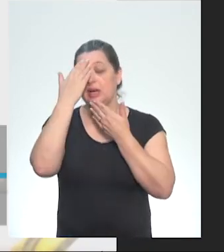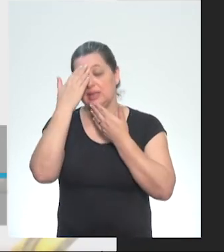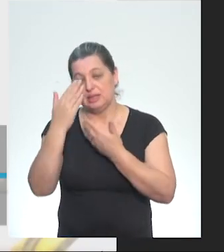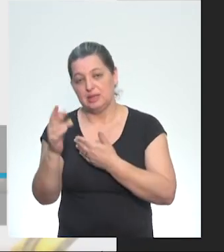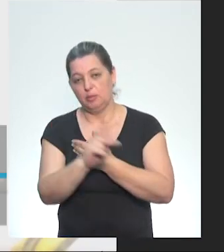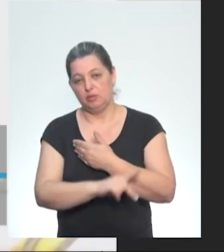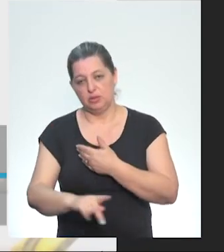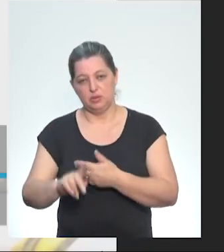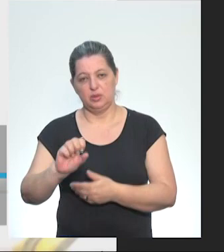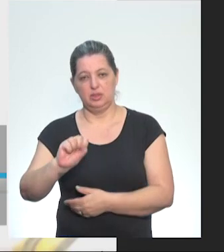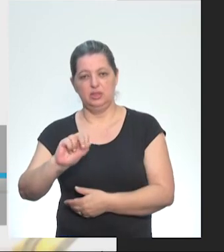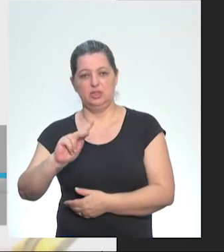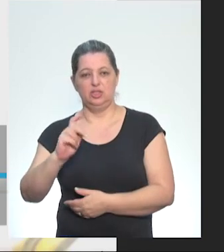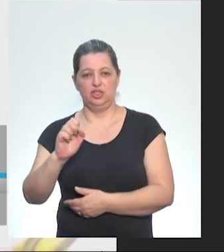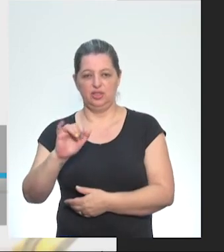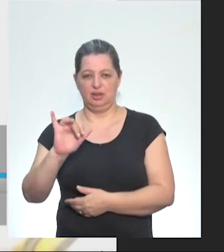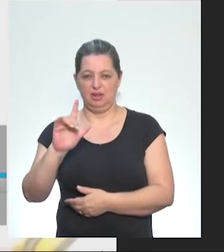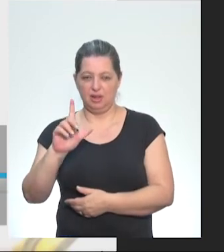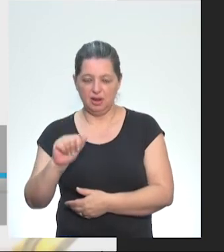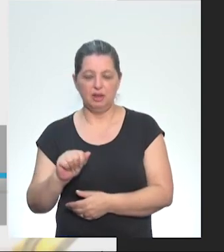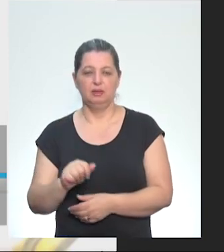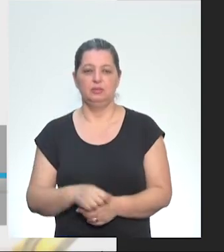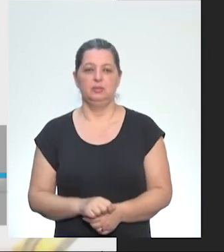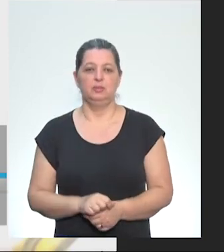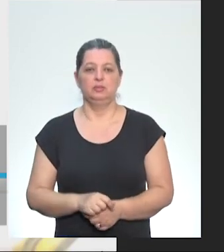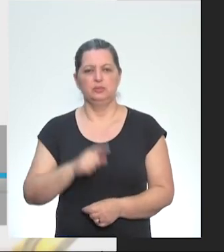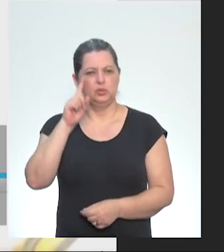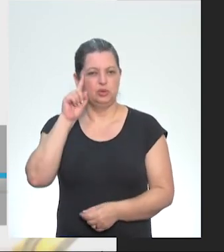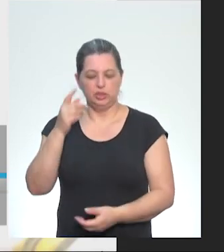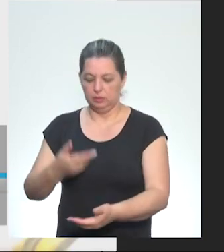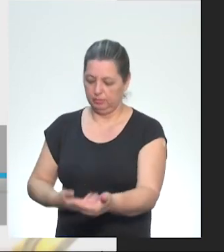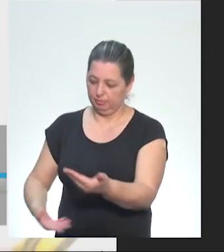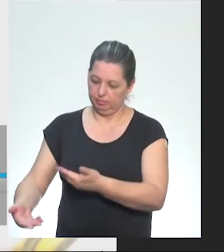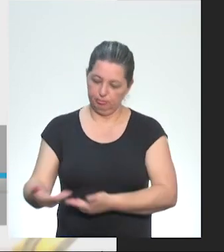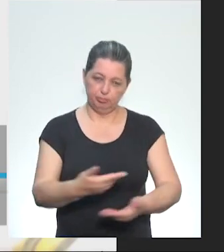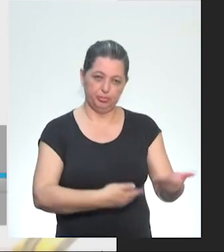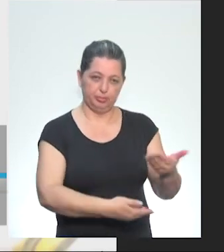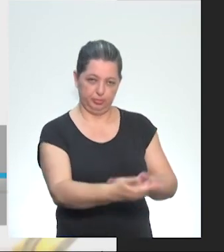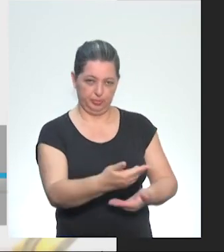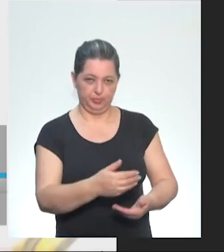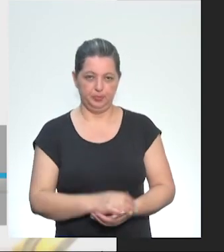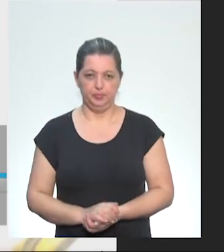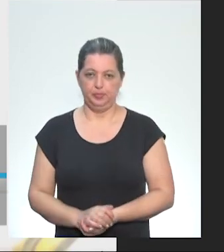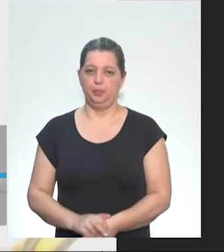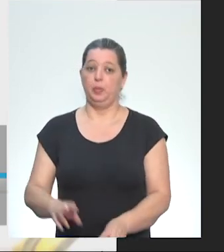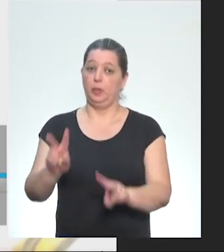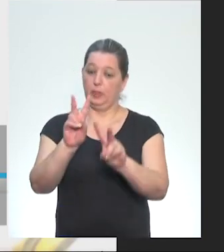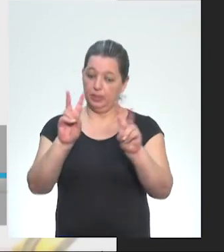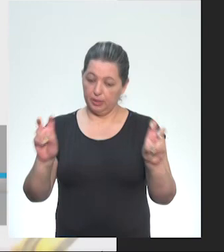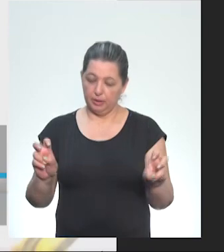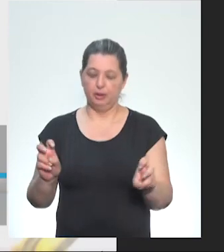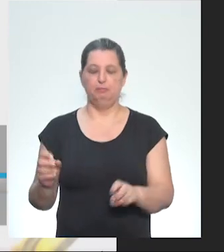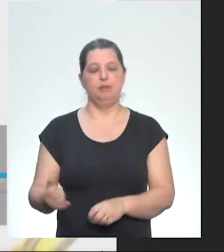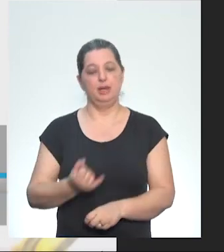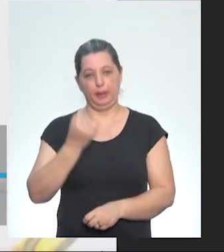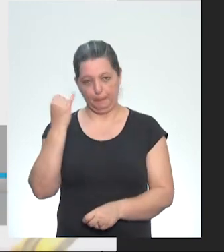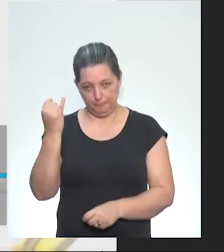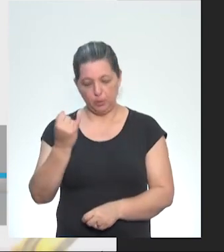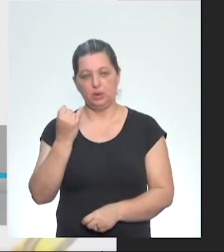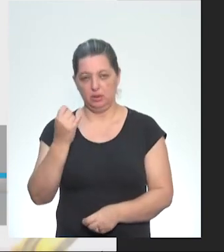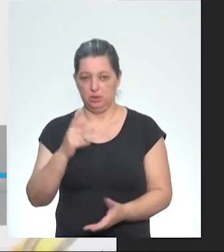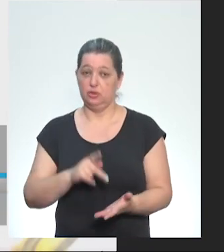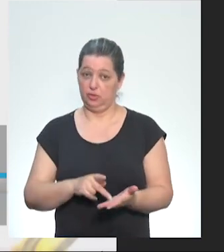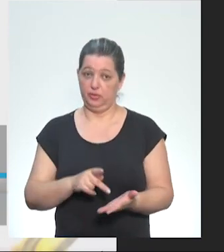por mais um dia de troca com a gente. Hoje a gente trouxe um tema muito, muito, muito importante